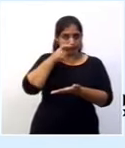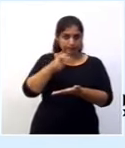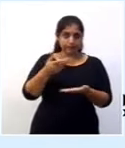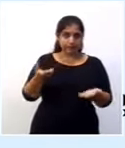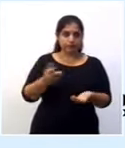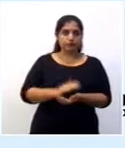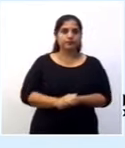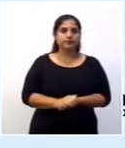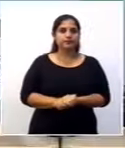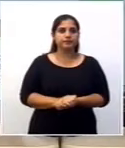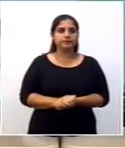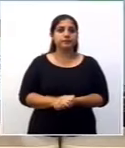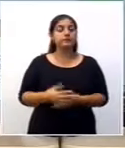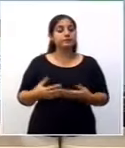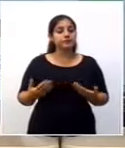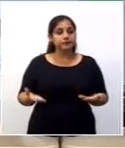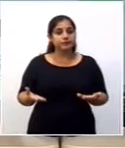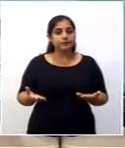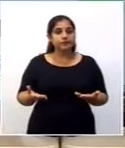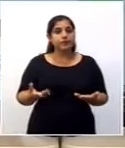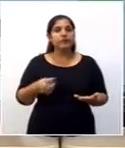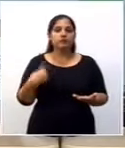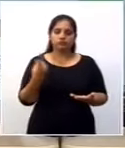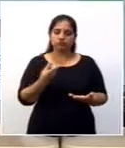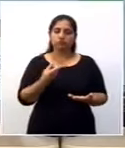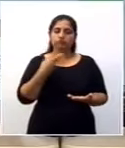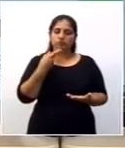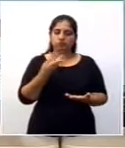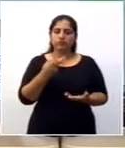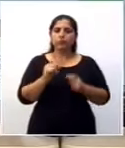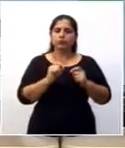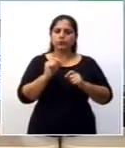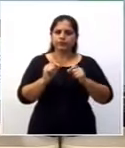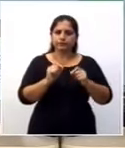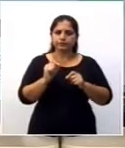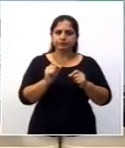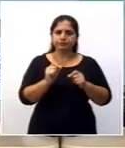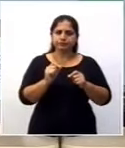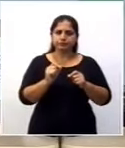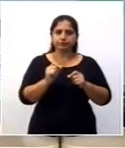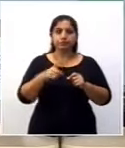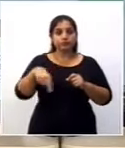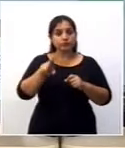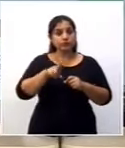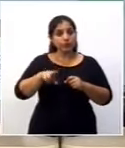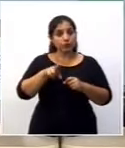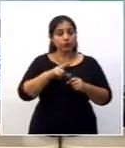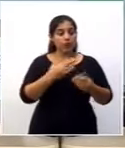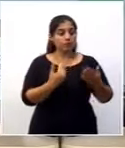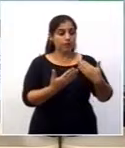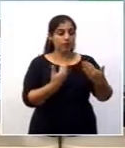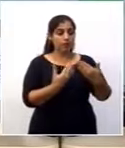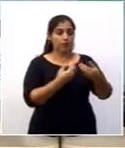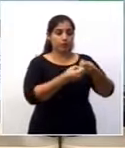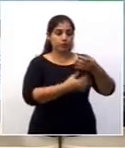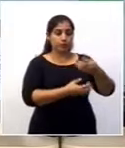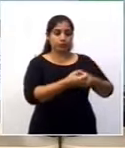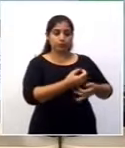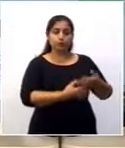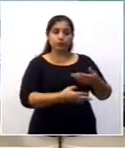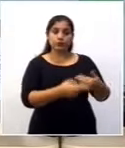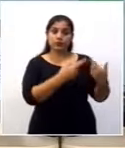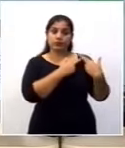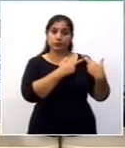tá? Então, a gente também reforça aquela questão de usar o chat de uma forma responsável,